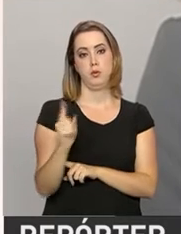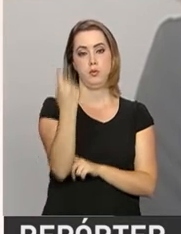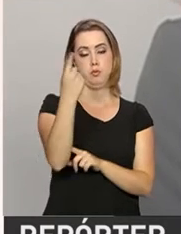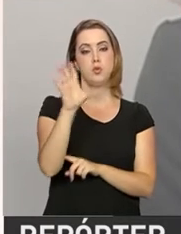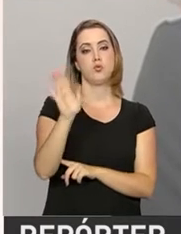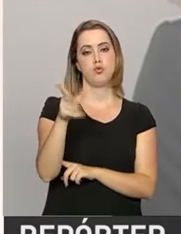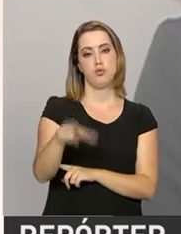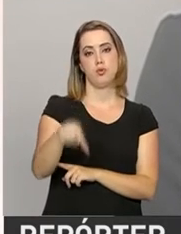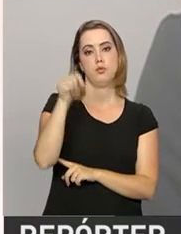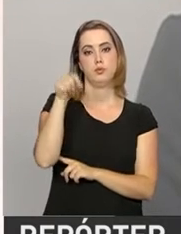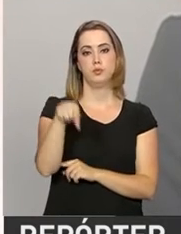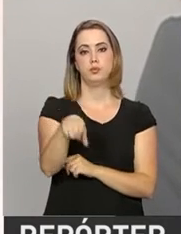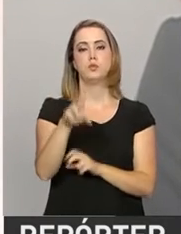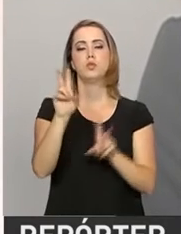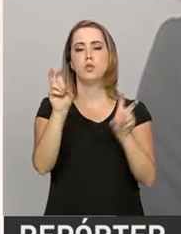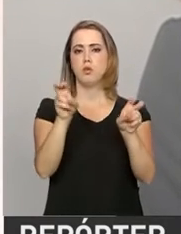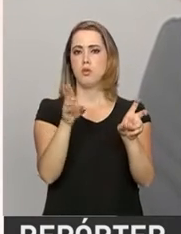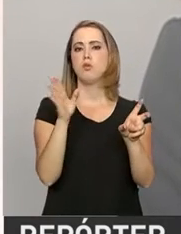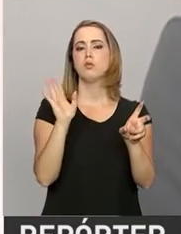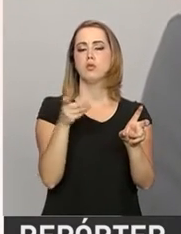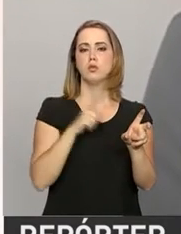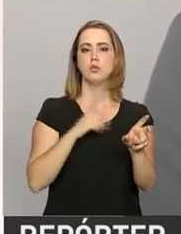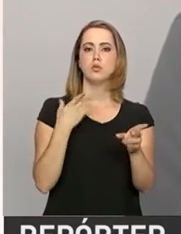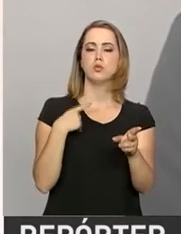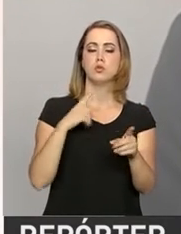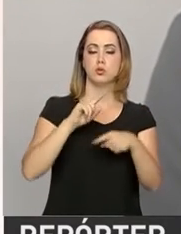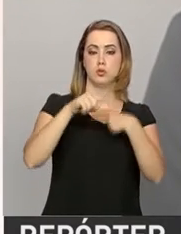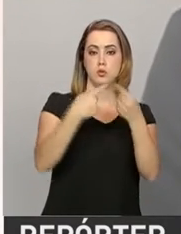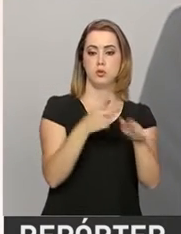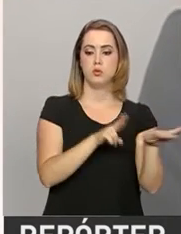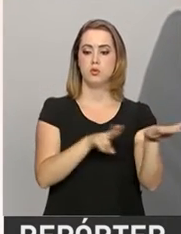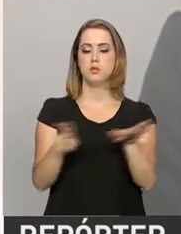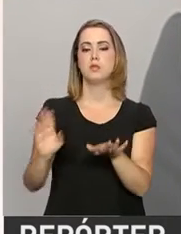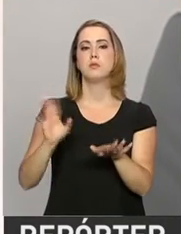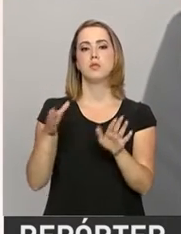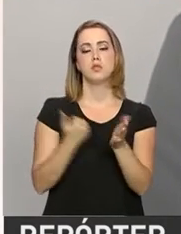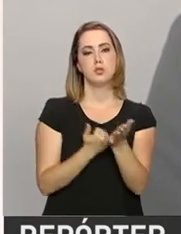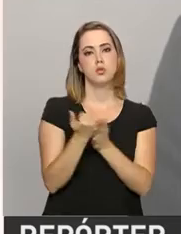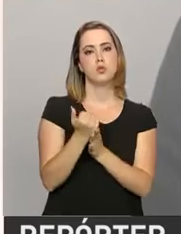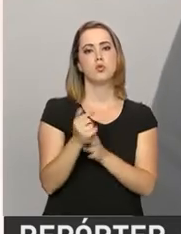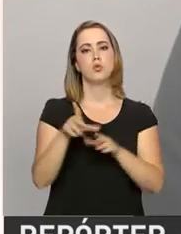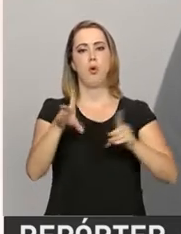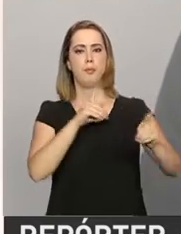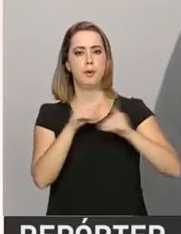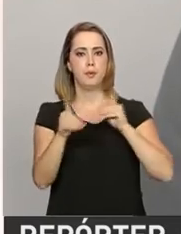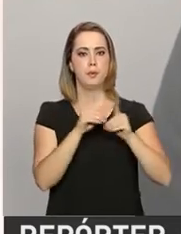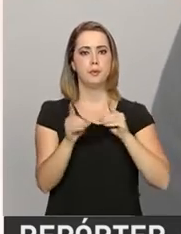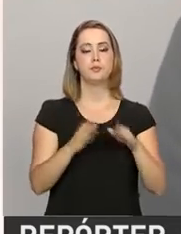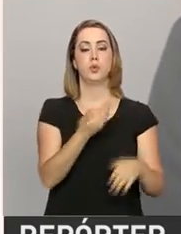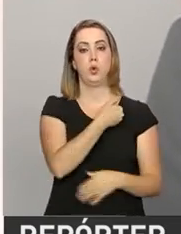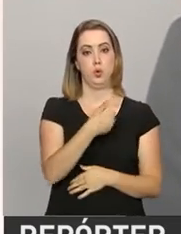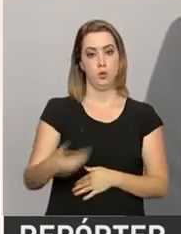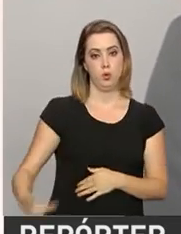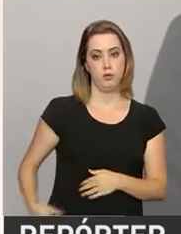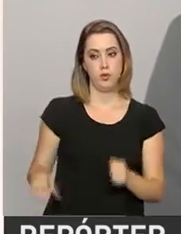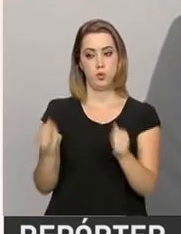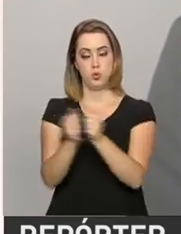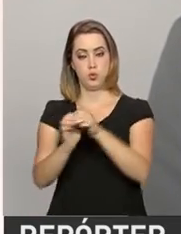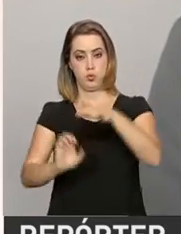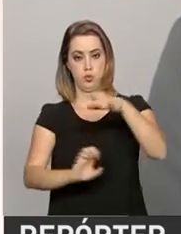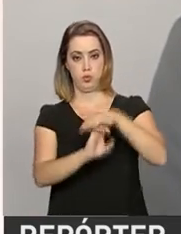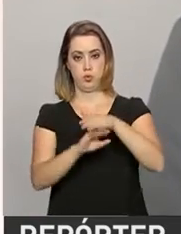reunião desta terça-feira e já entra nos debates da próxima semana. Governo, empresários e trabalhadores vão discutir